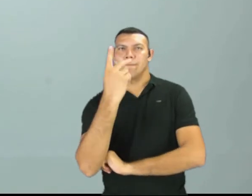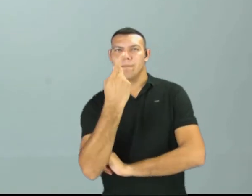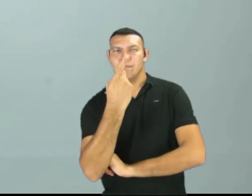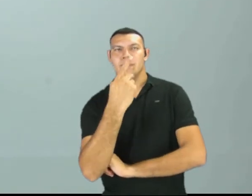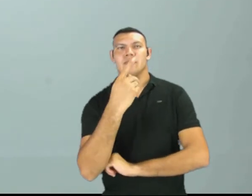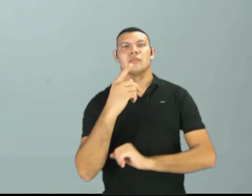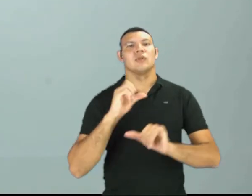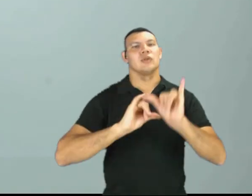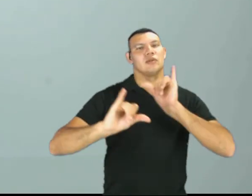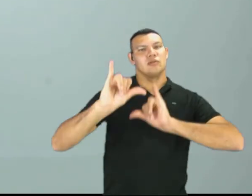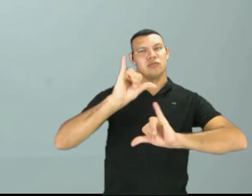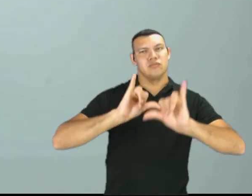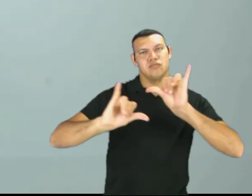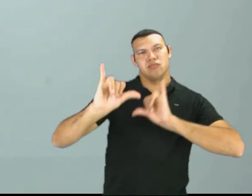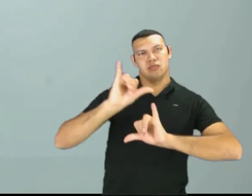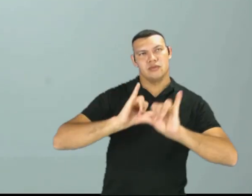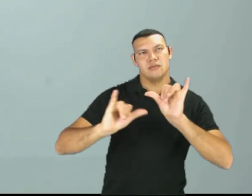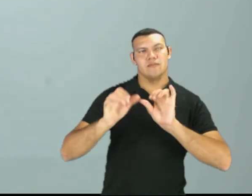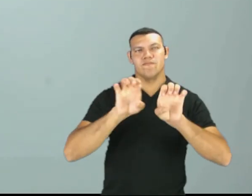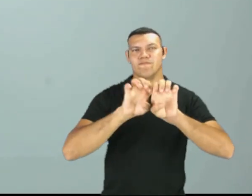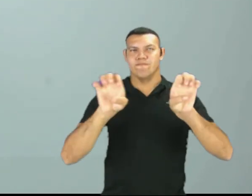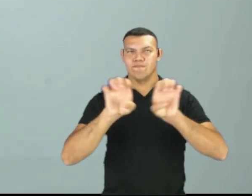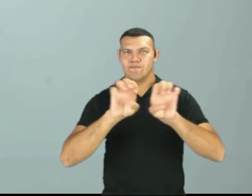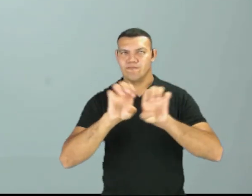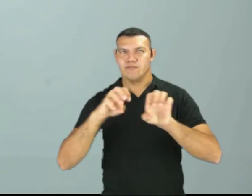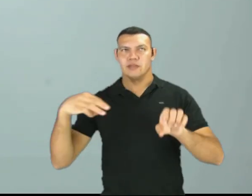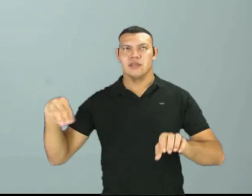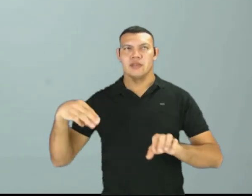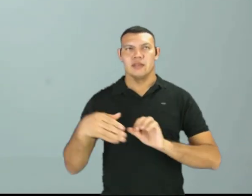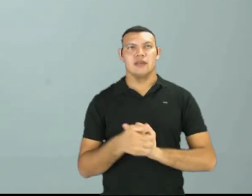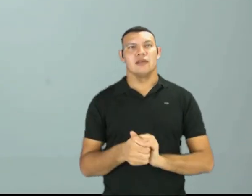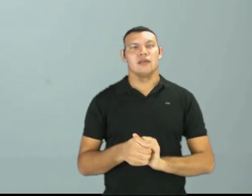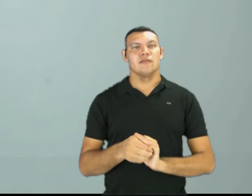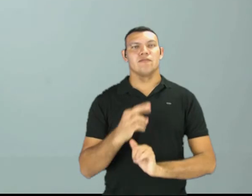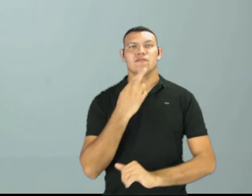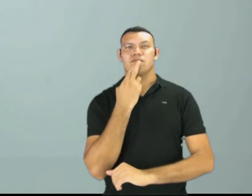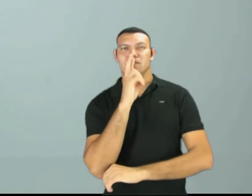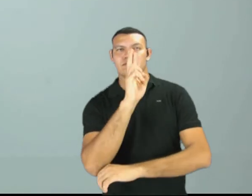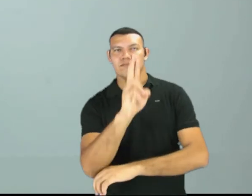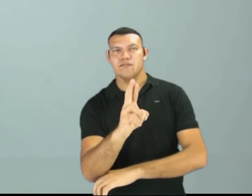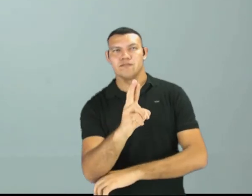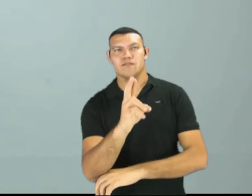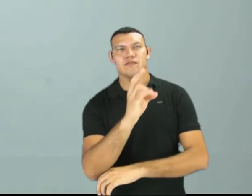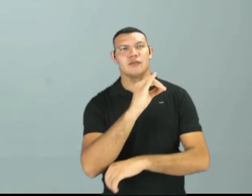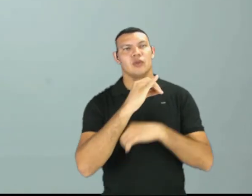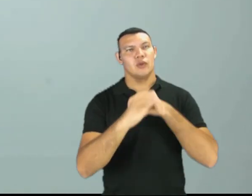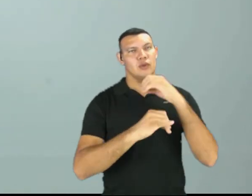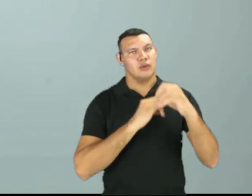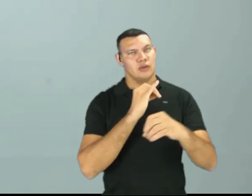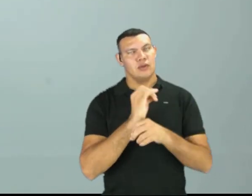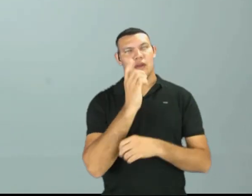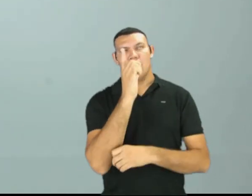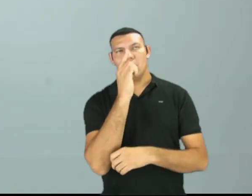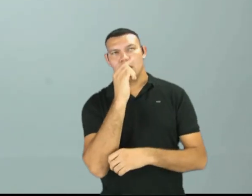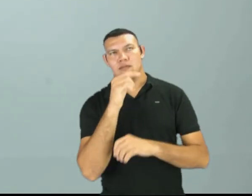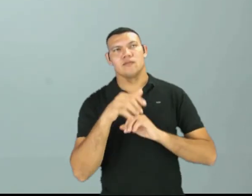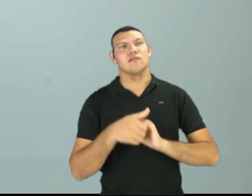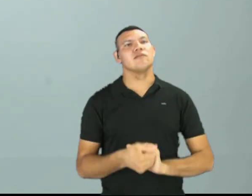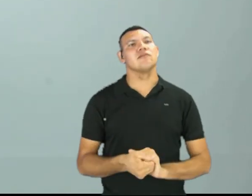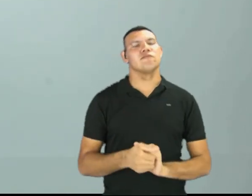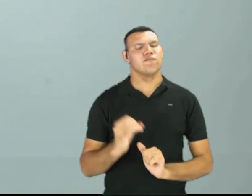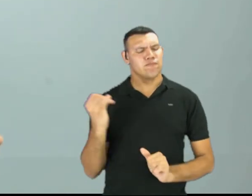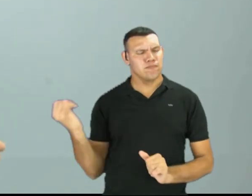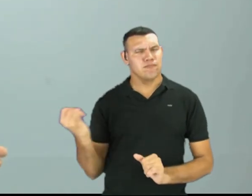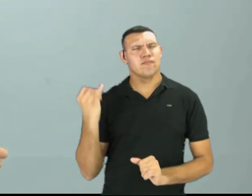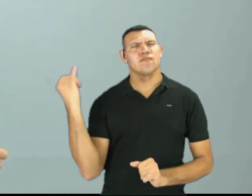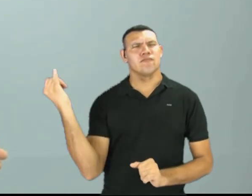das reações através de equações matemáticas. E o produto iônico da água, que é representado pelo Kw, é muito